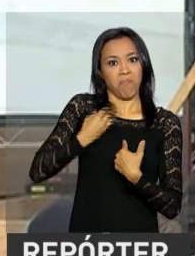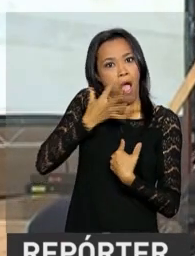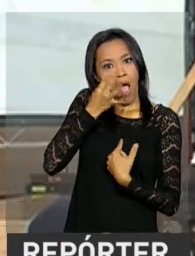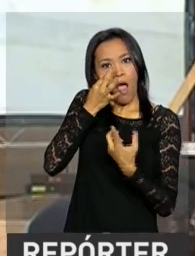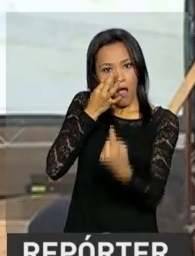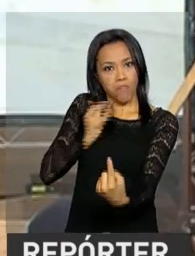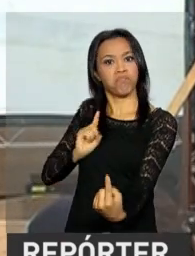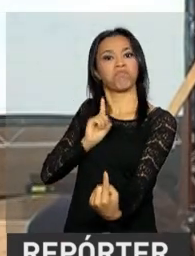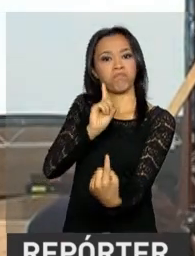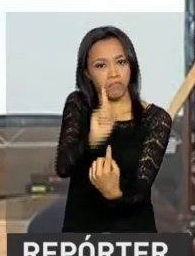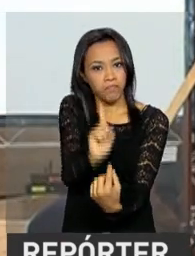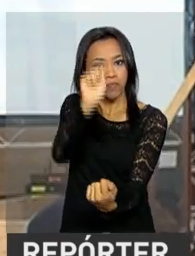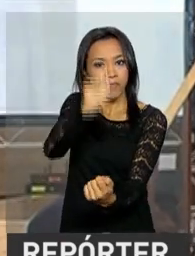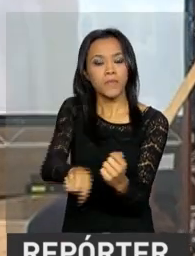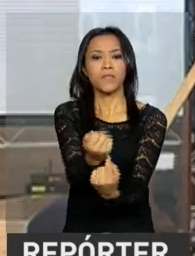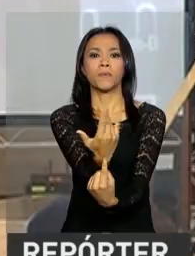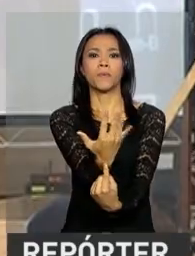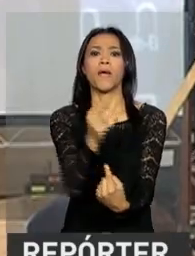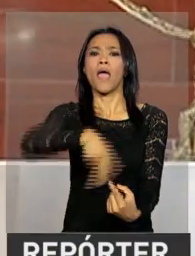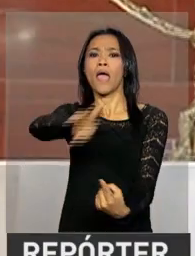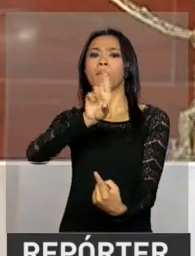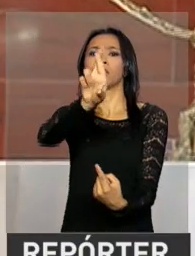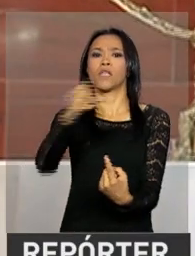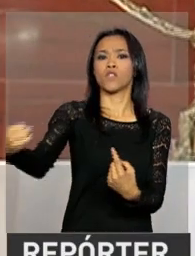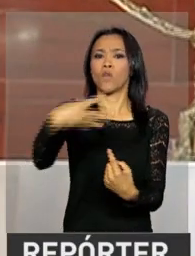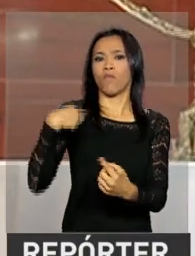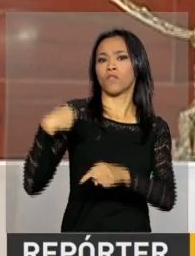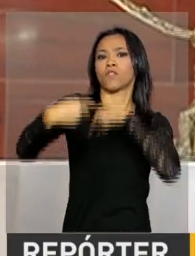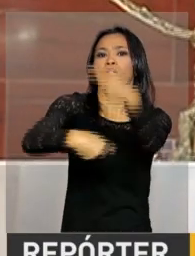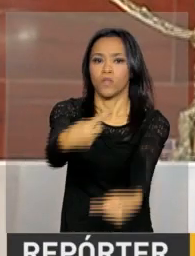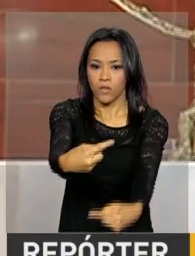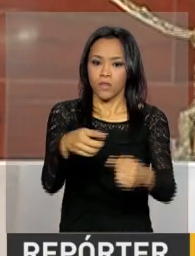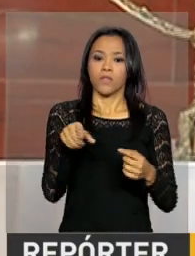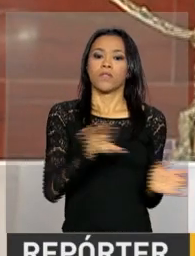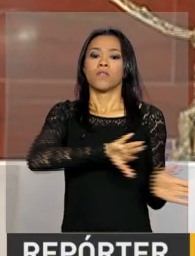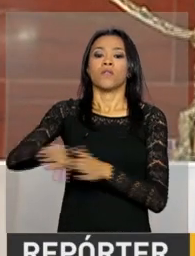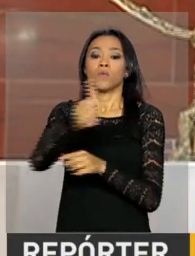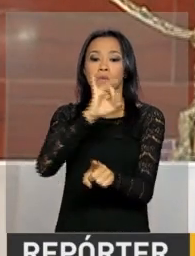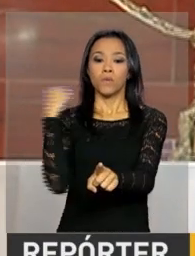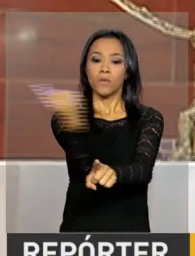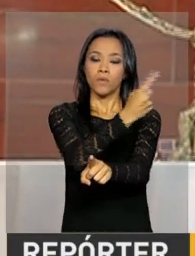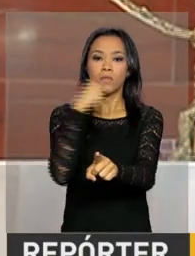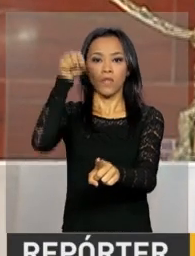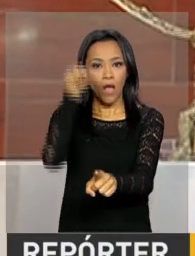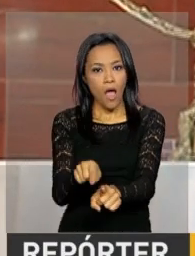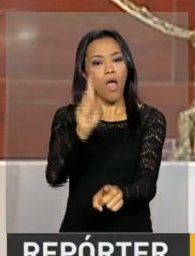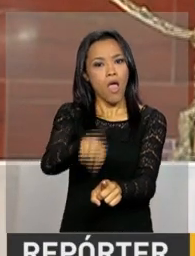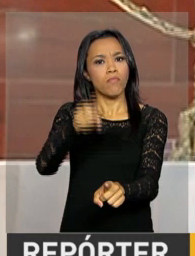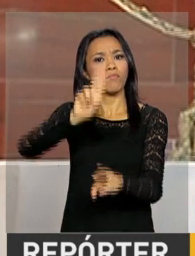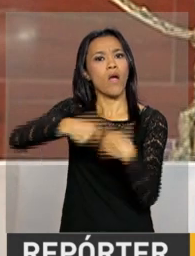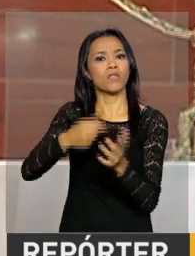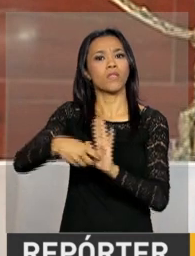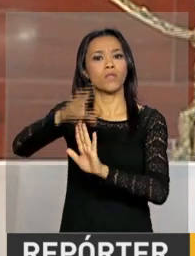de um jovem representando as novas gerações o dia internacional em memória as vítimas do holocausto foi instituído por uma